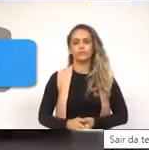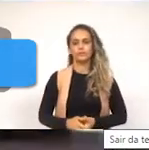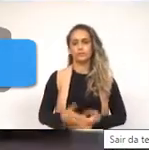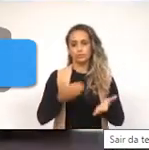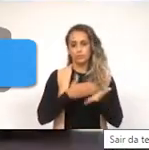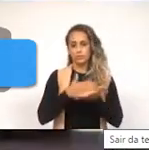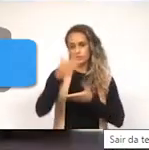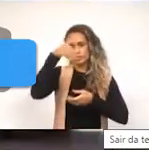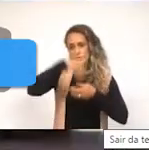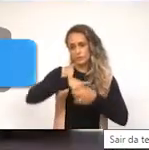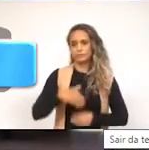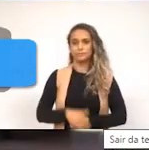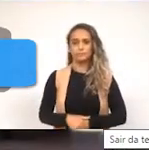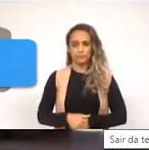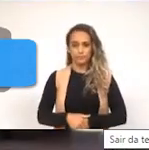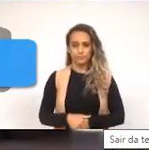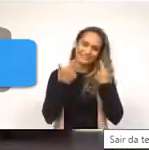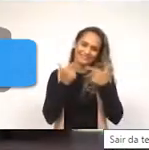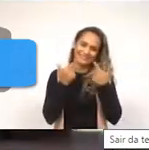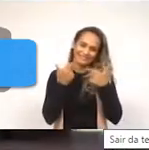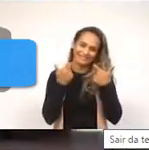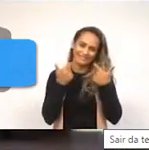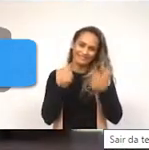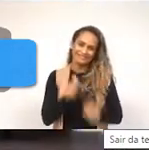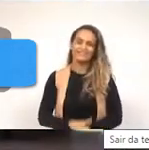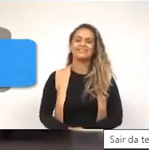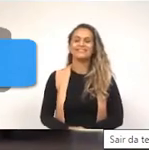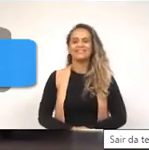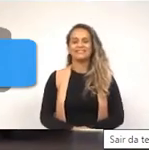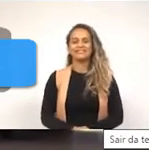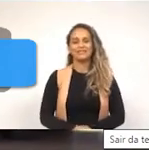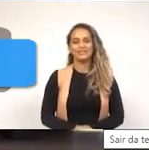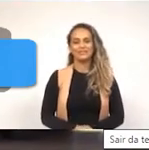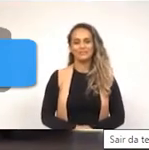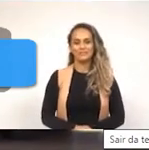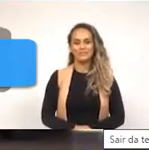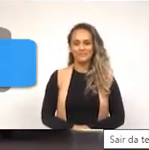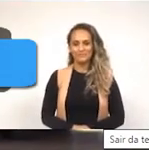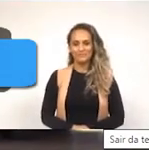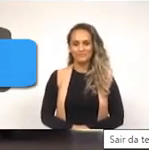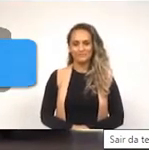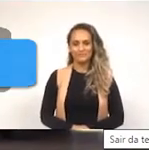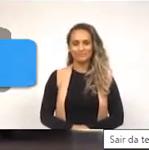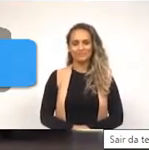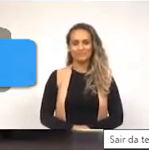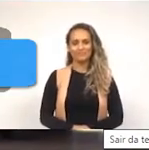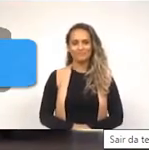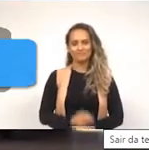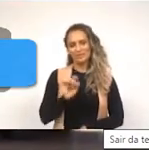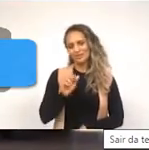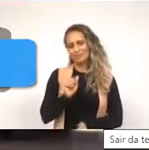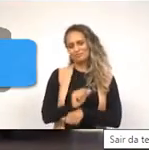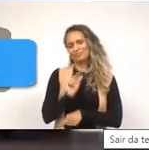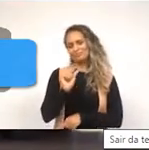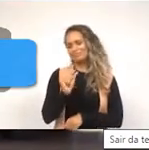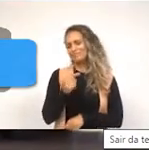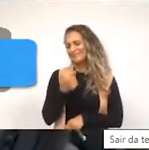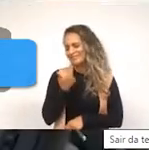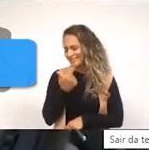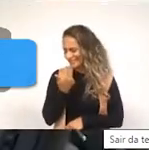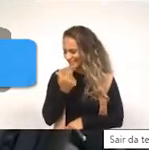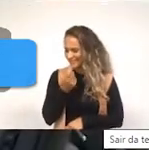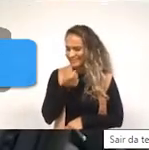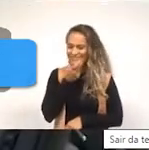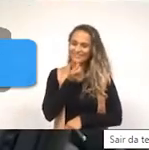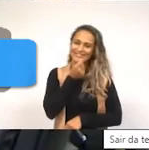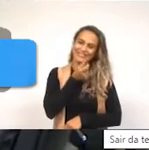Essa cena viralizou nas redes sociais. O presidente da Assembleia Legislativa de Rondônia, Alex Redano, dá risadas ao